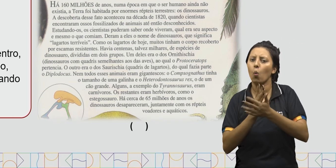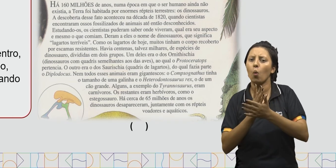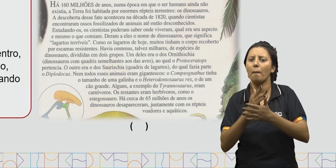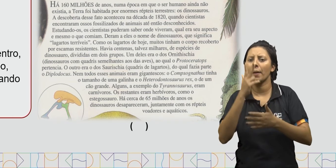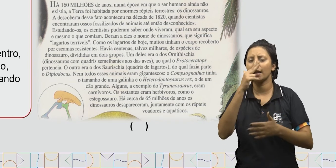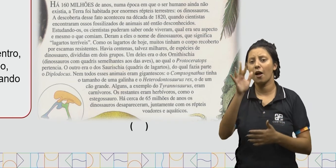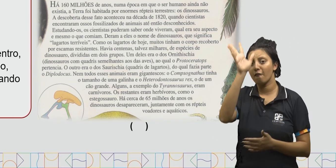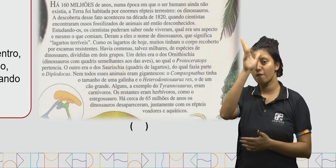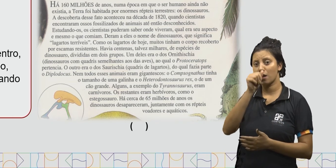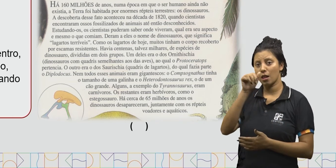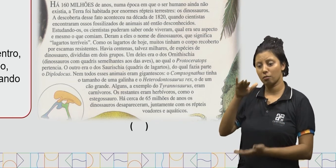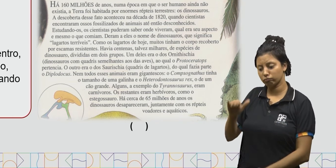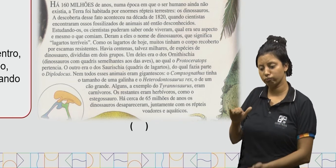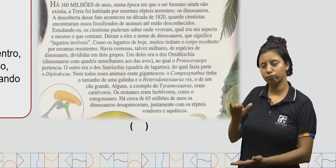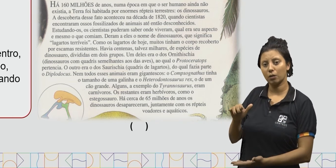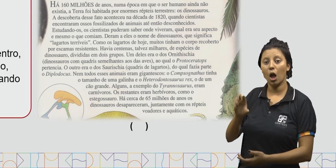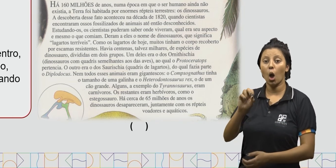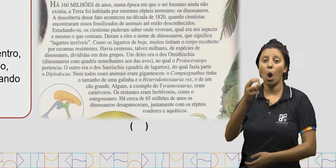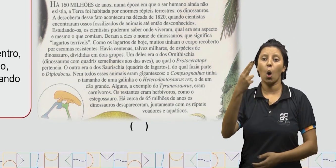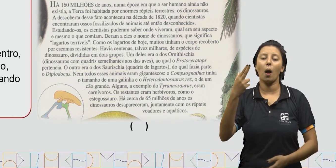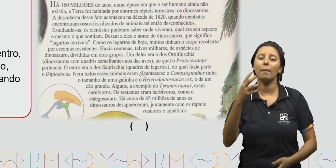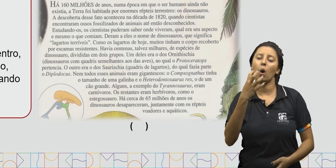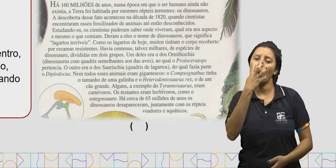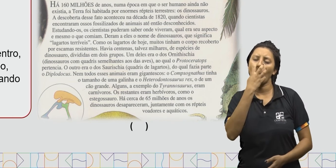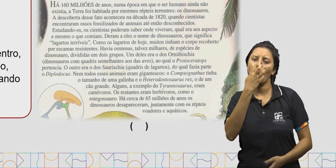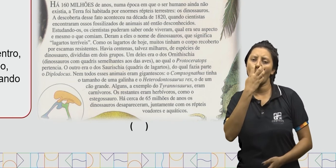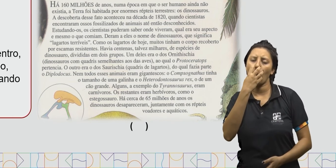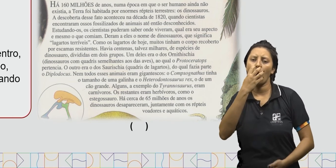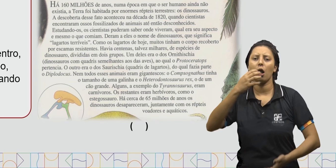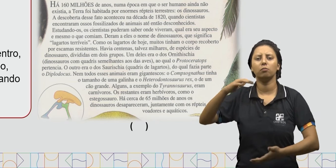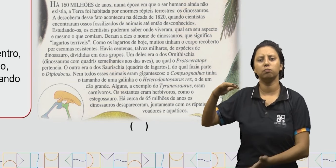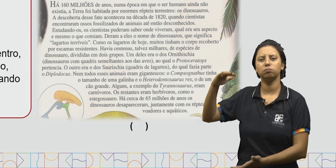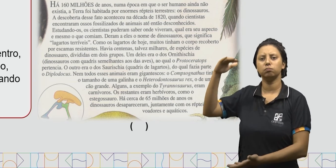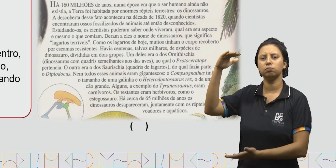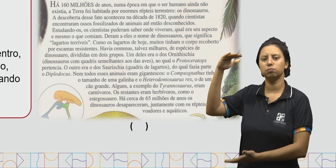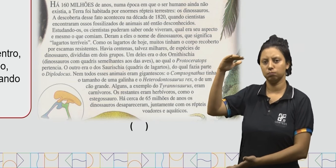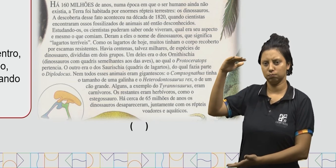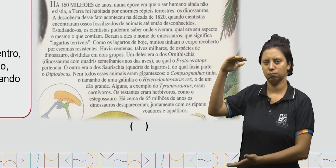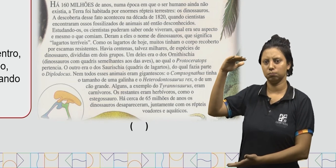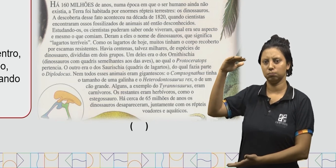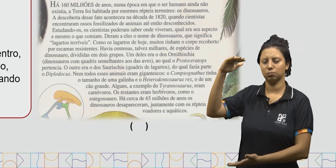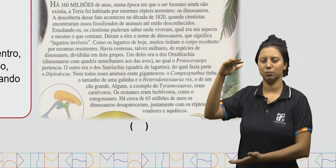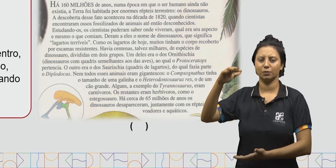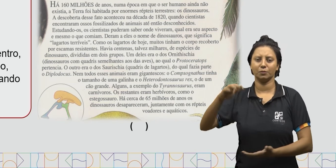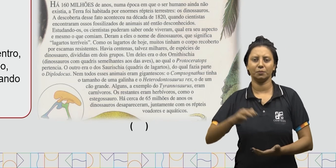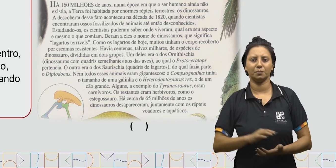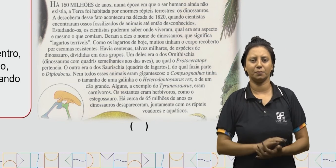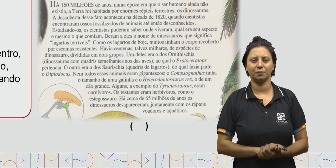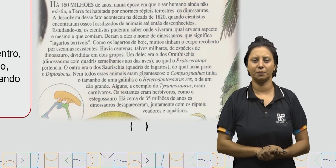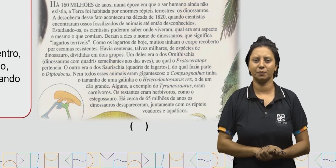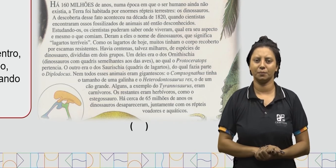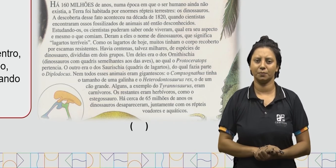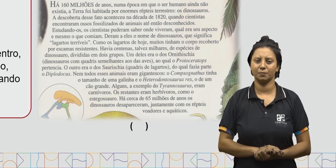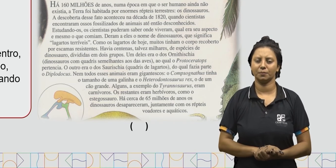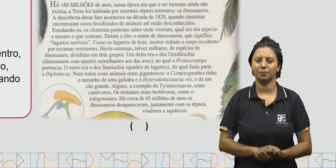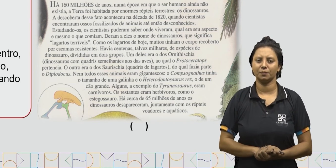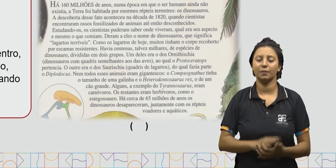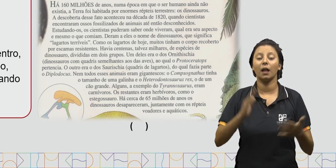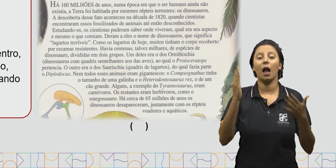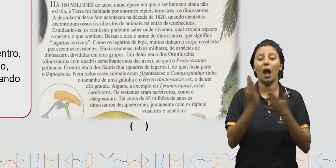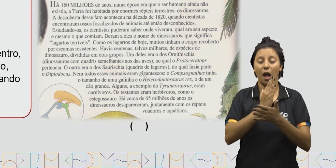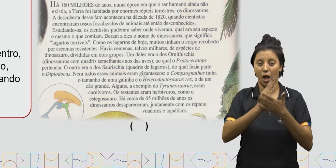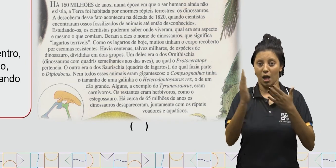tamanho de uma galinha e o Heterodontosaurus rex o de um cão grande.